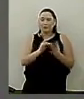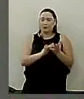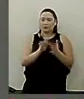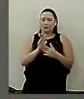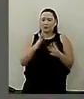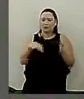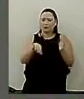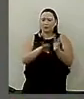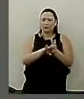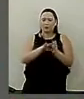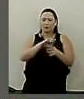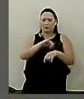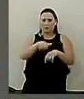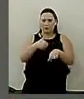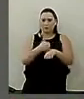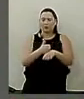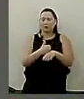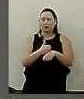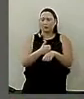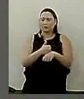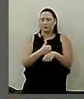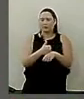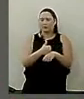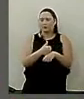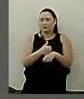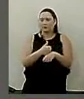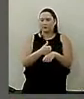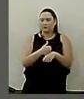Jesus chega diante de Jerusalém,